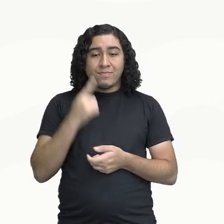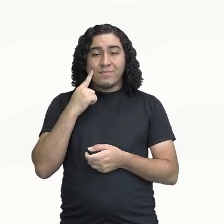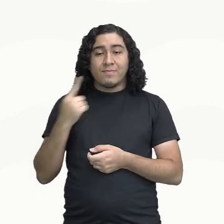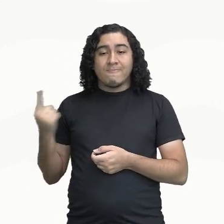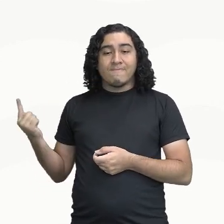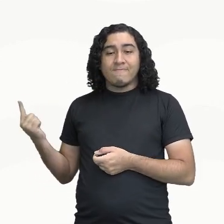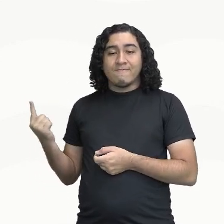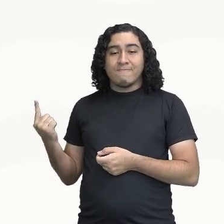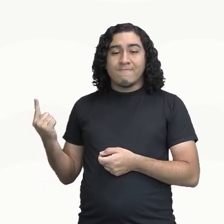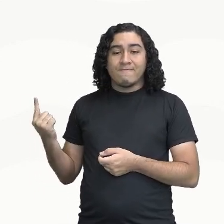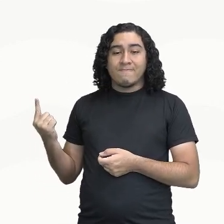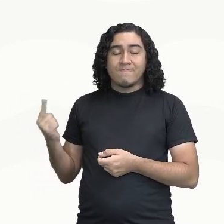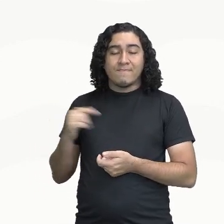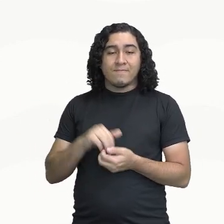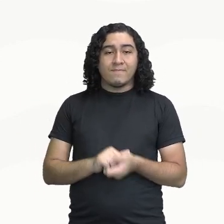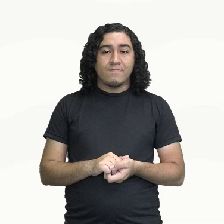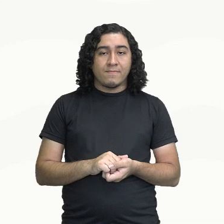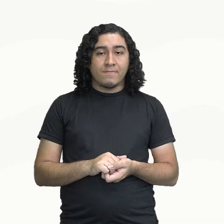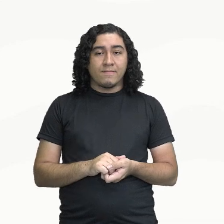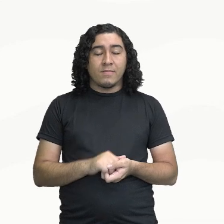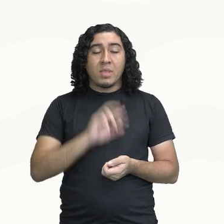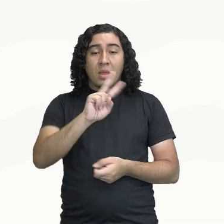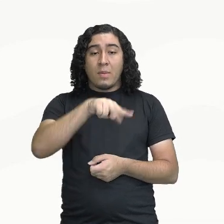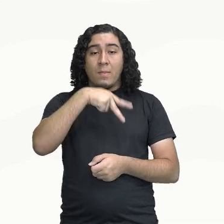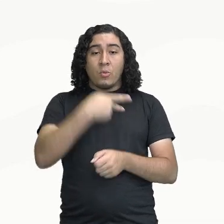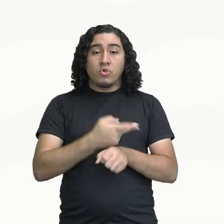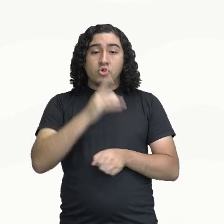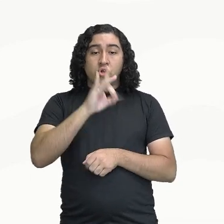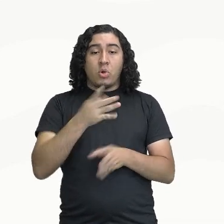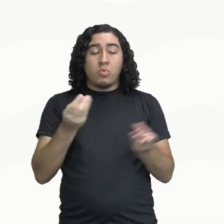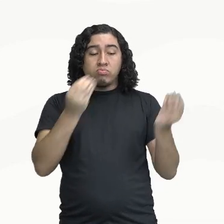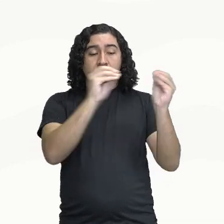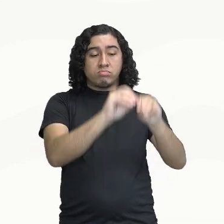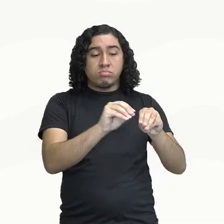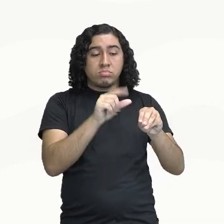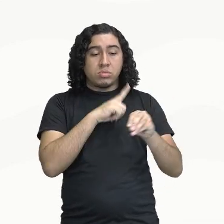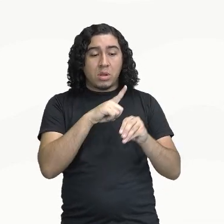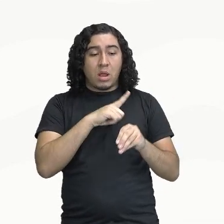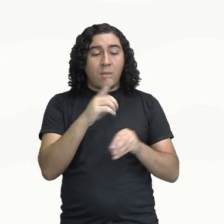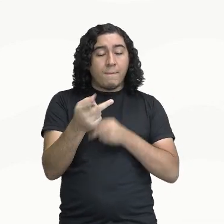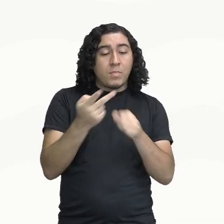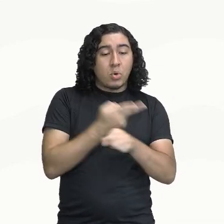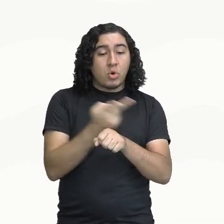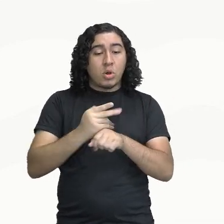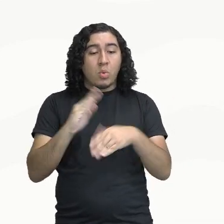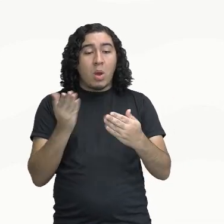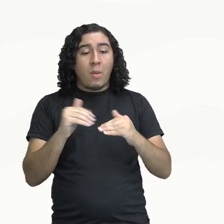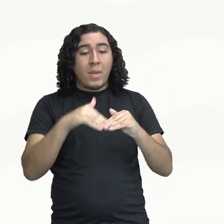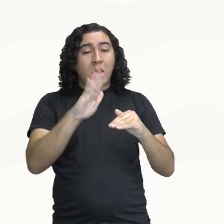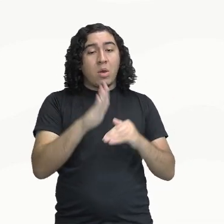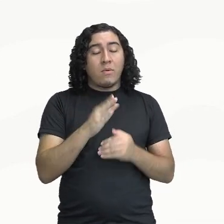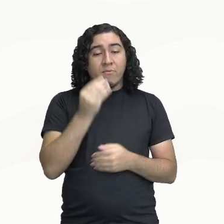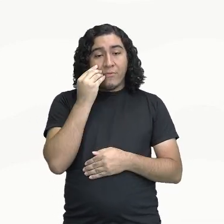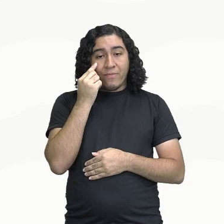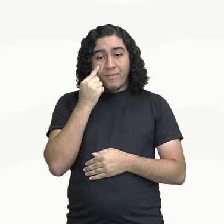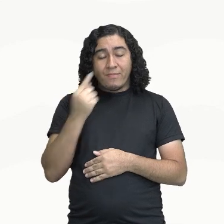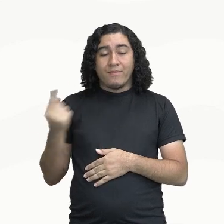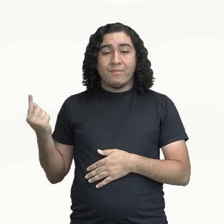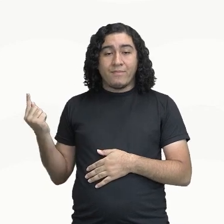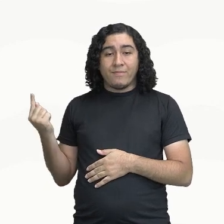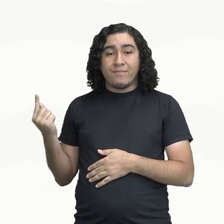2012. Depois, aí eu vou só colocando aí em ordem crescente, certo? Depois vem